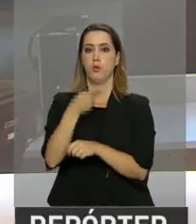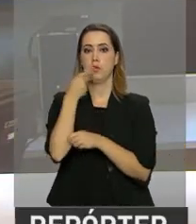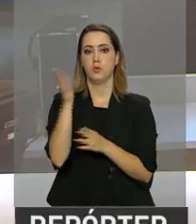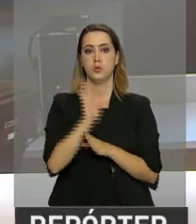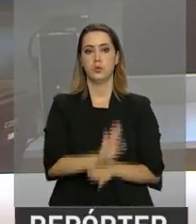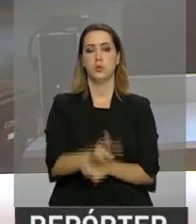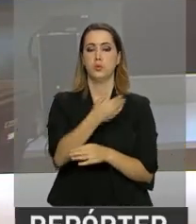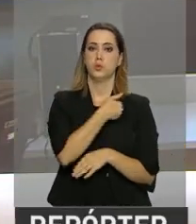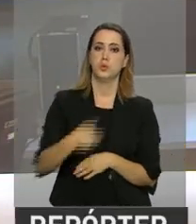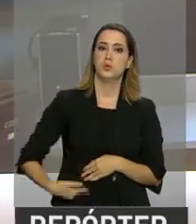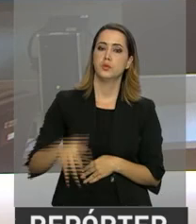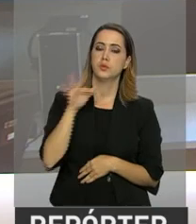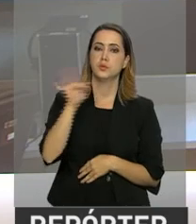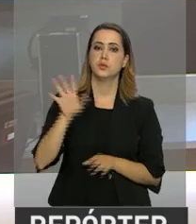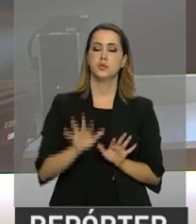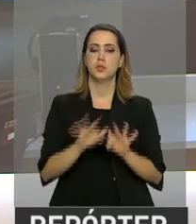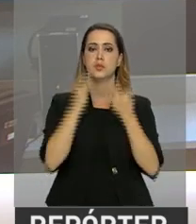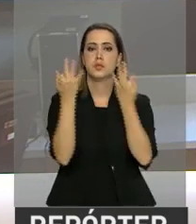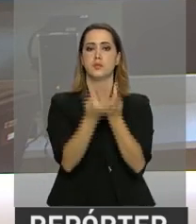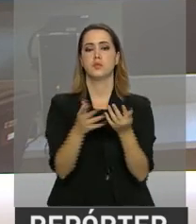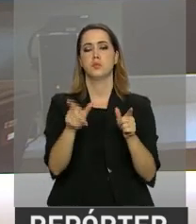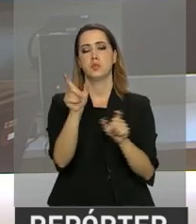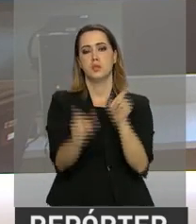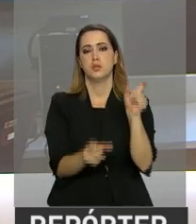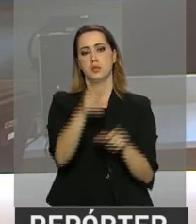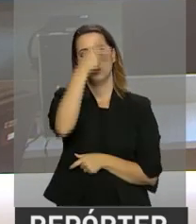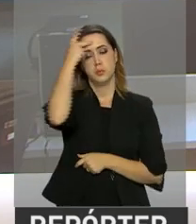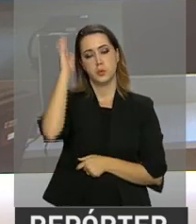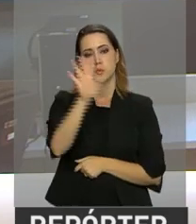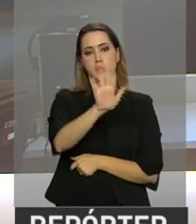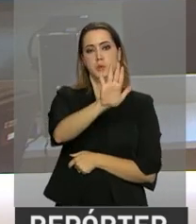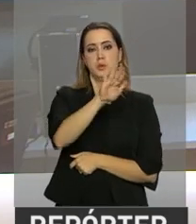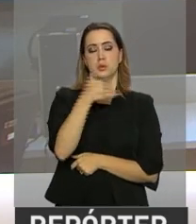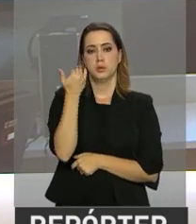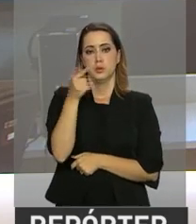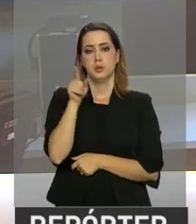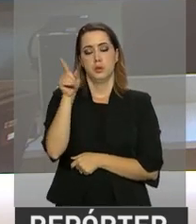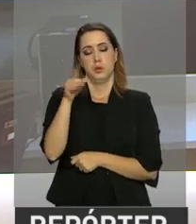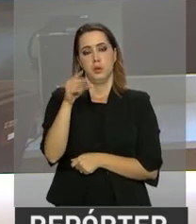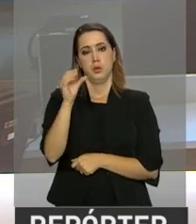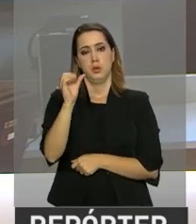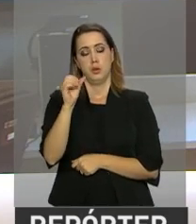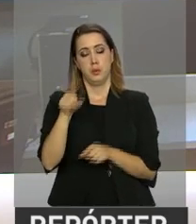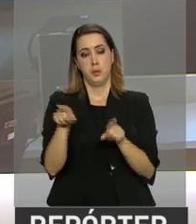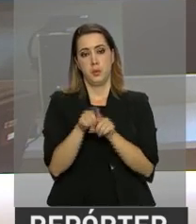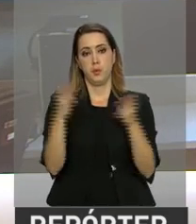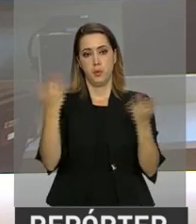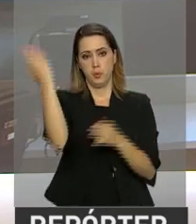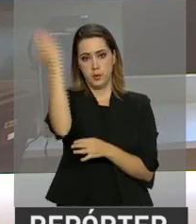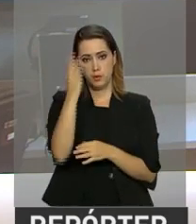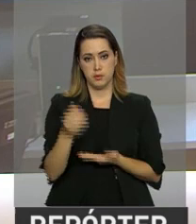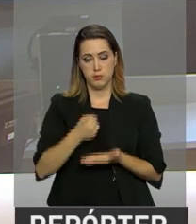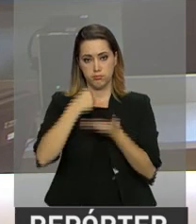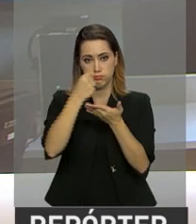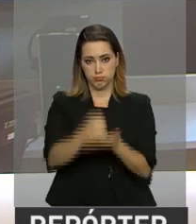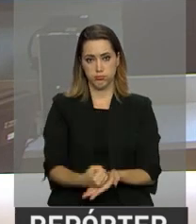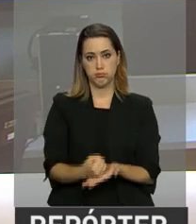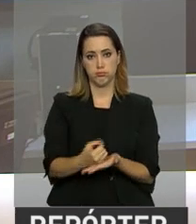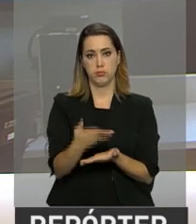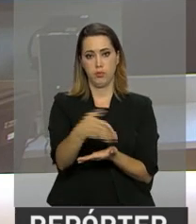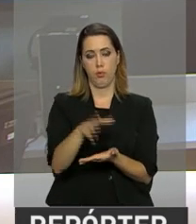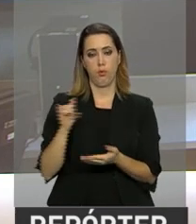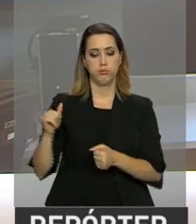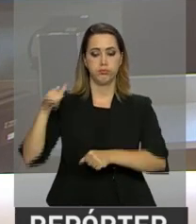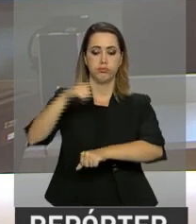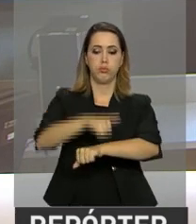do governo federal aos familiares das vítimas do acidente aéreo com o time da Chapecoense. O Brasil colocou à disposição aviões da Força Aérea